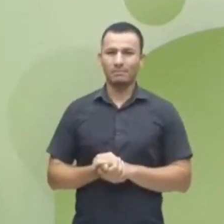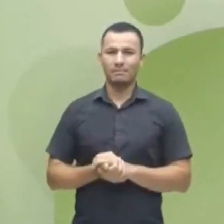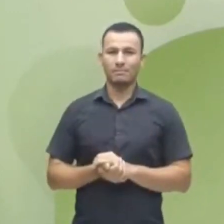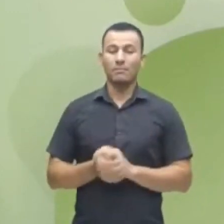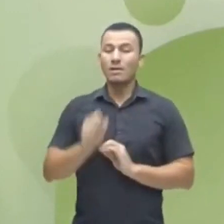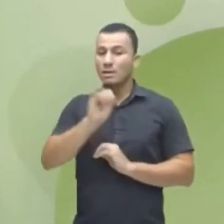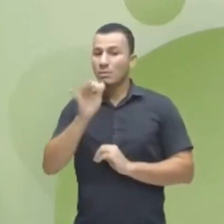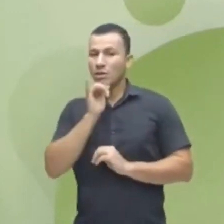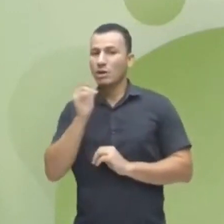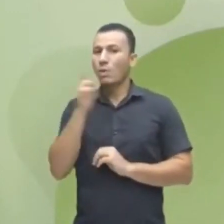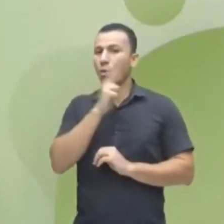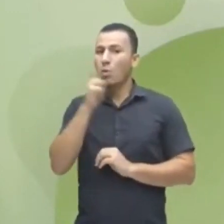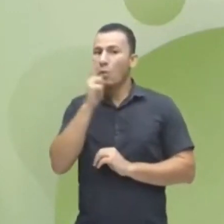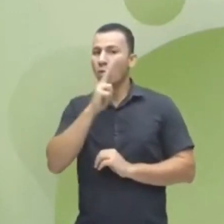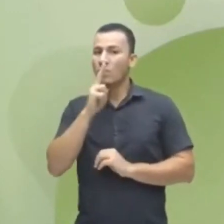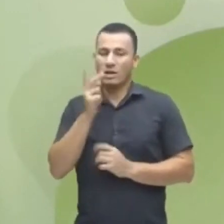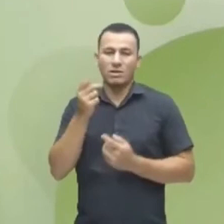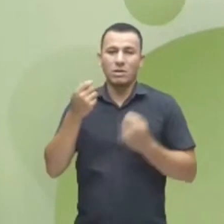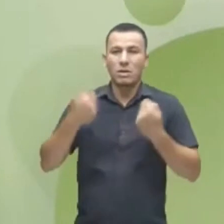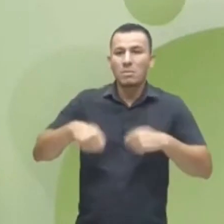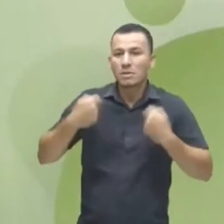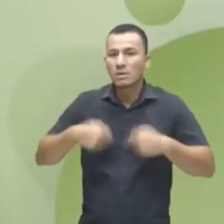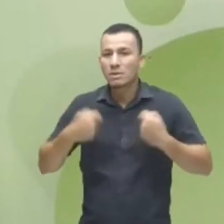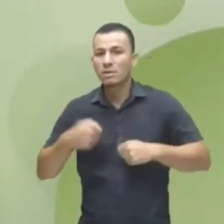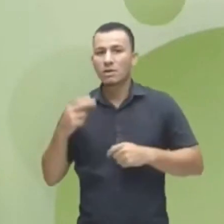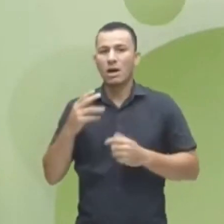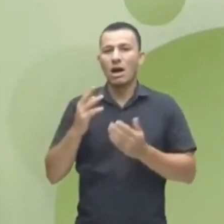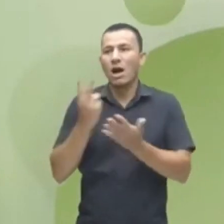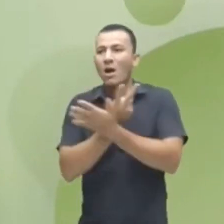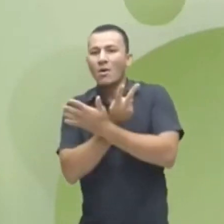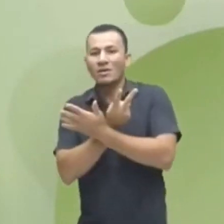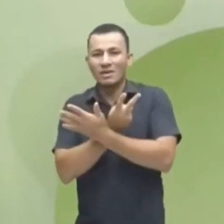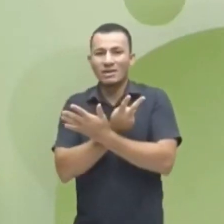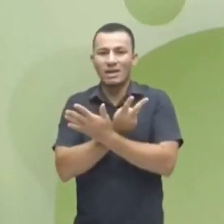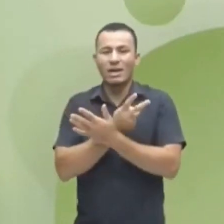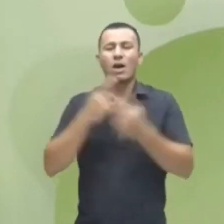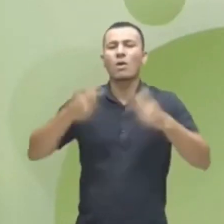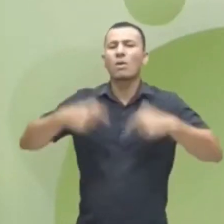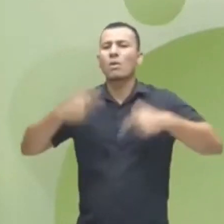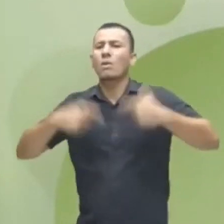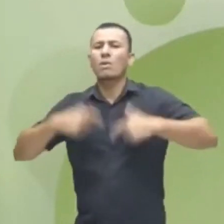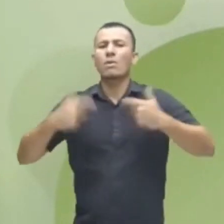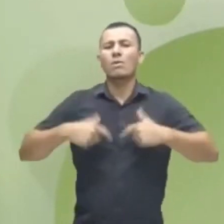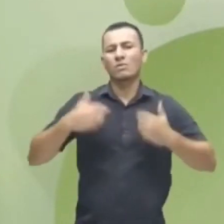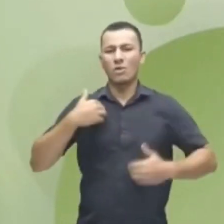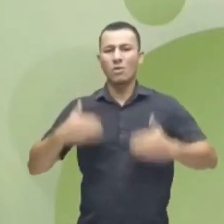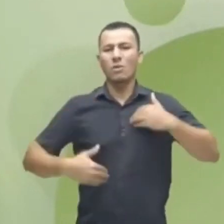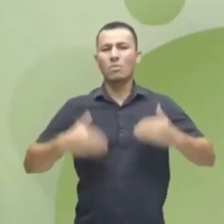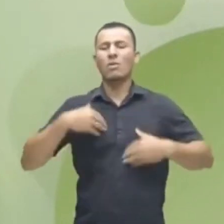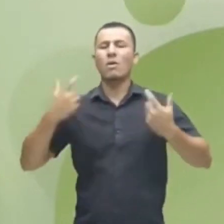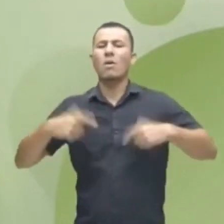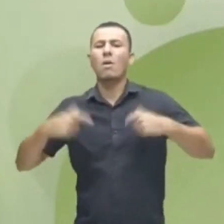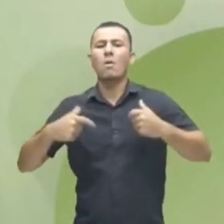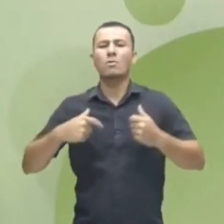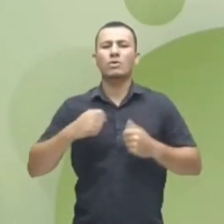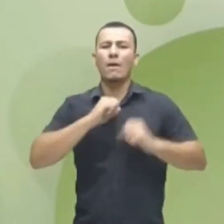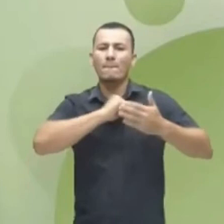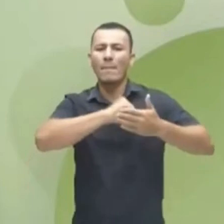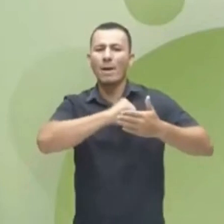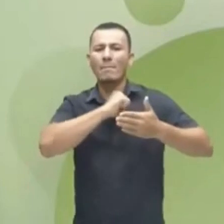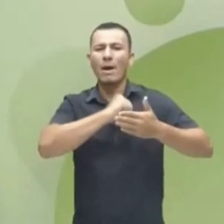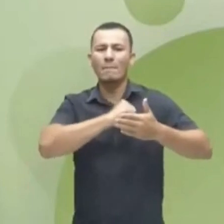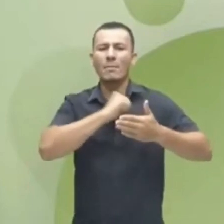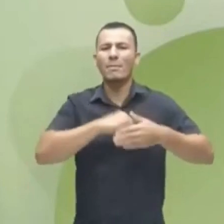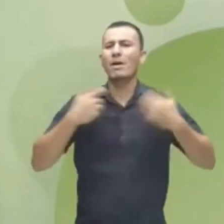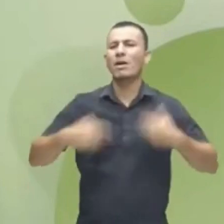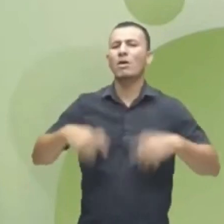numa emergência, sabermos aonde, em que lugar do corpo eu consigo ver se a minha frequência cardíaca